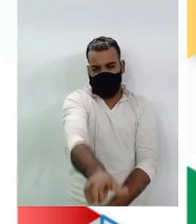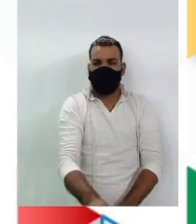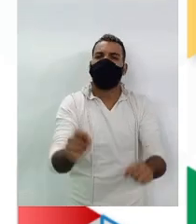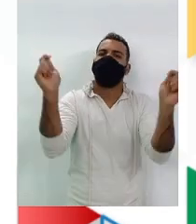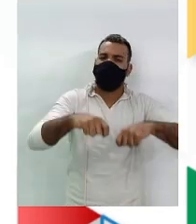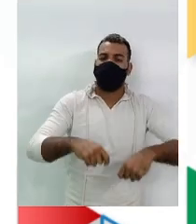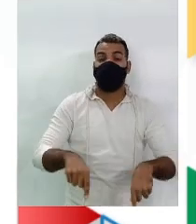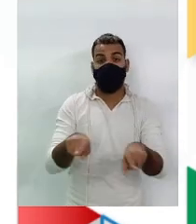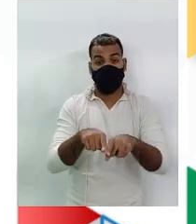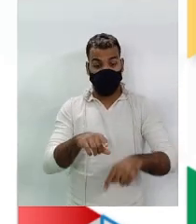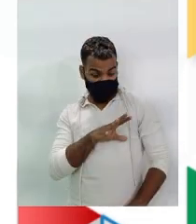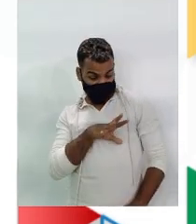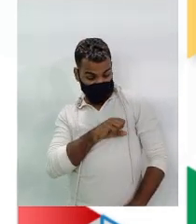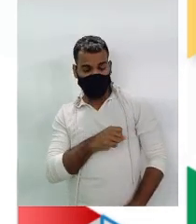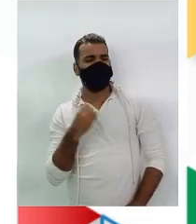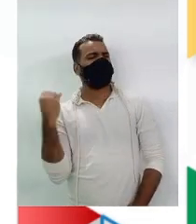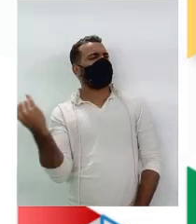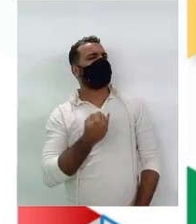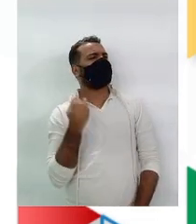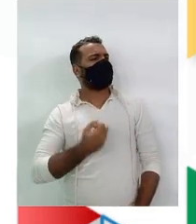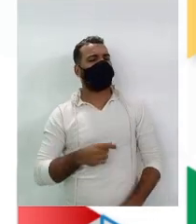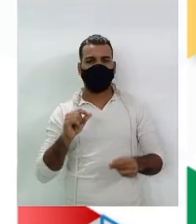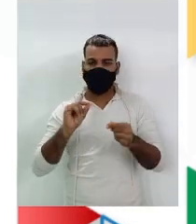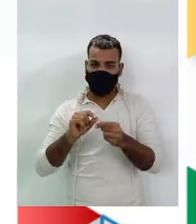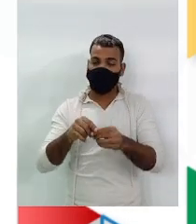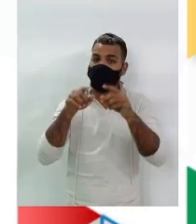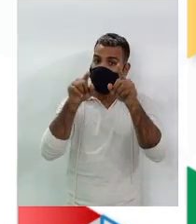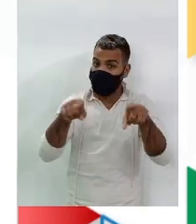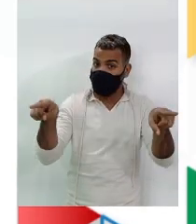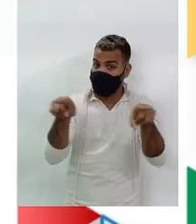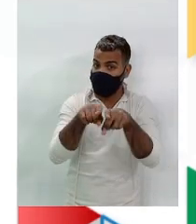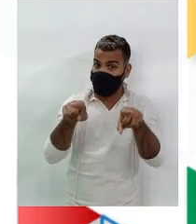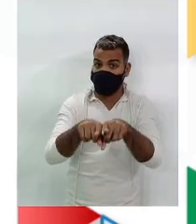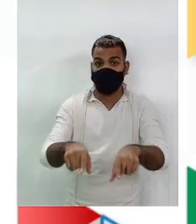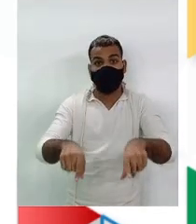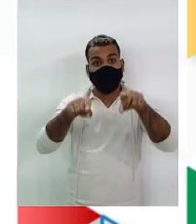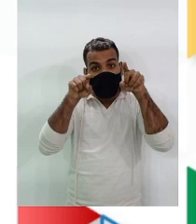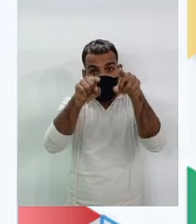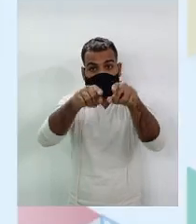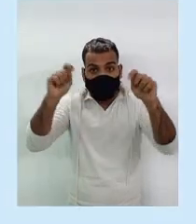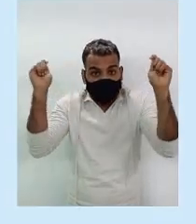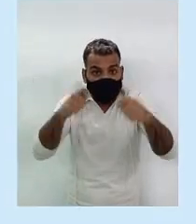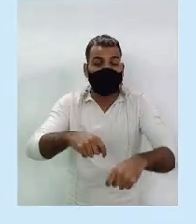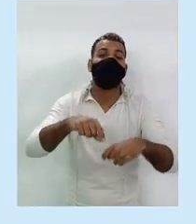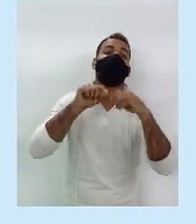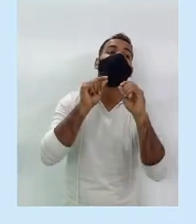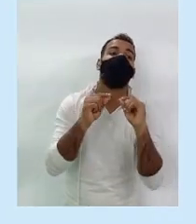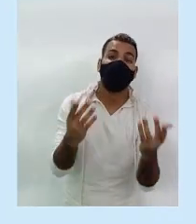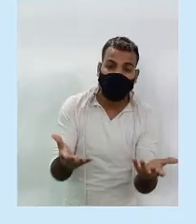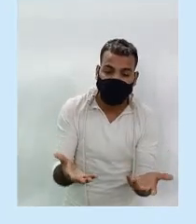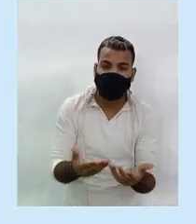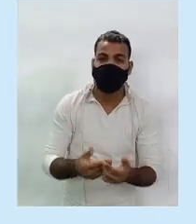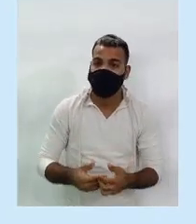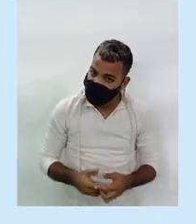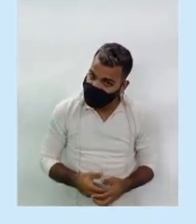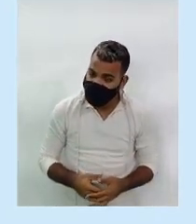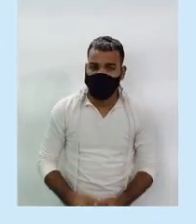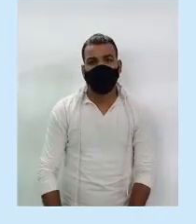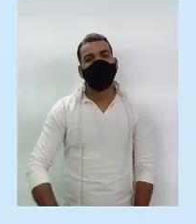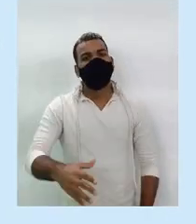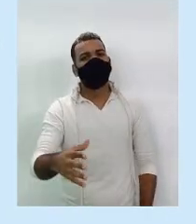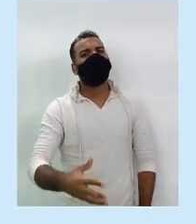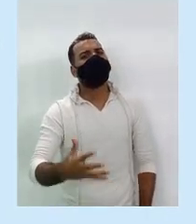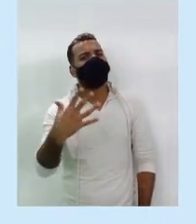pode amar, o que você pode executar e qual o seu potencial. Anne Frank. E